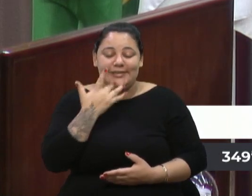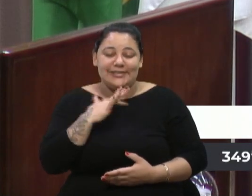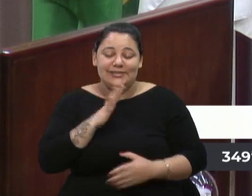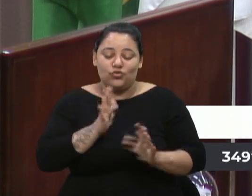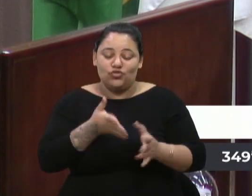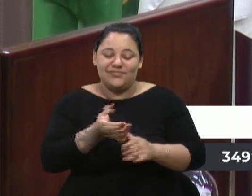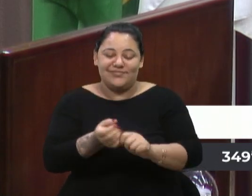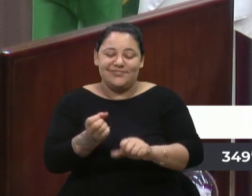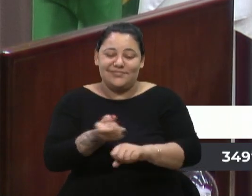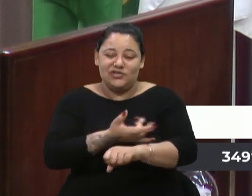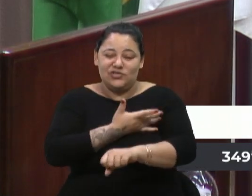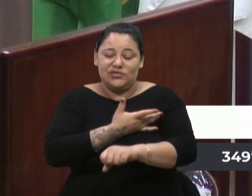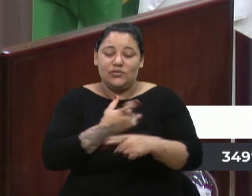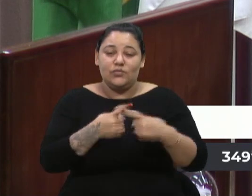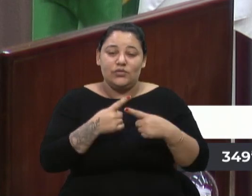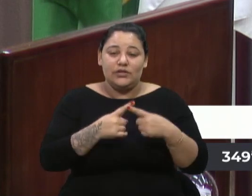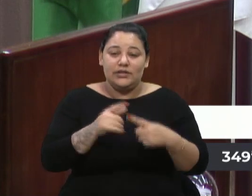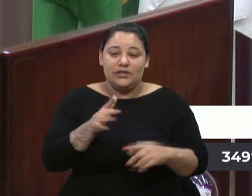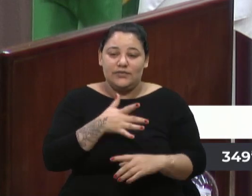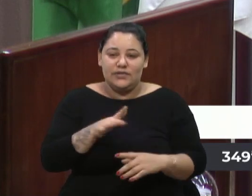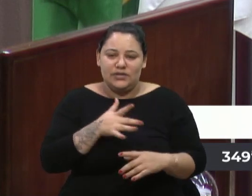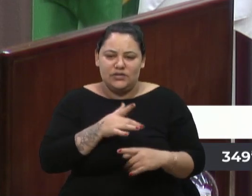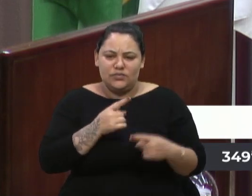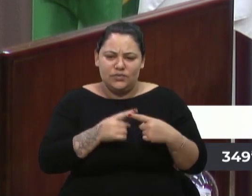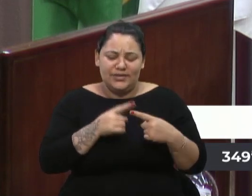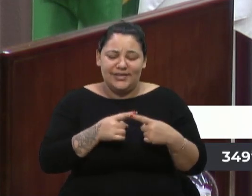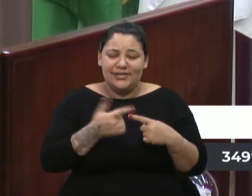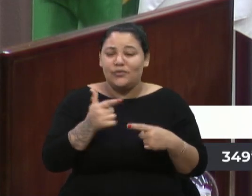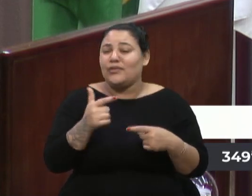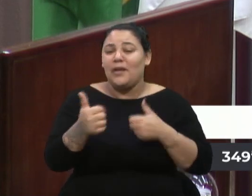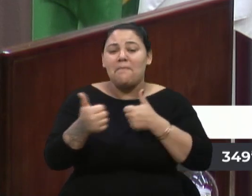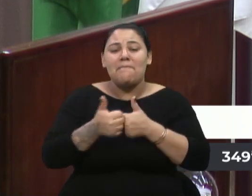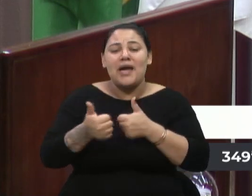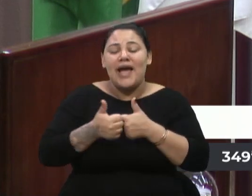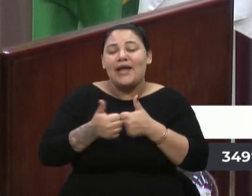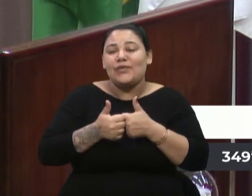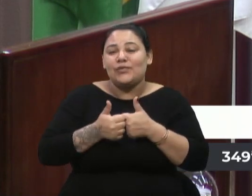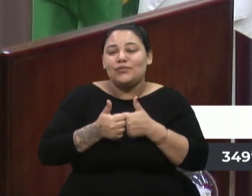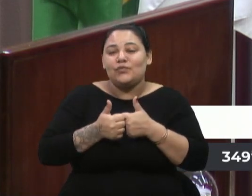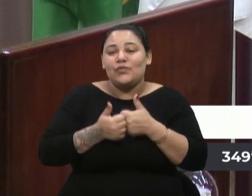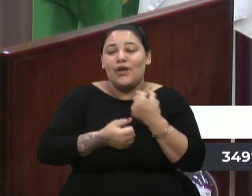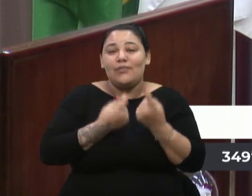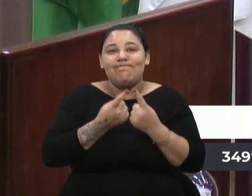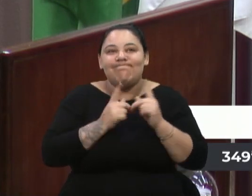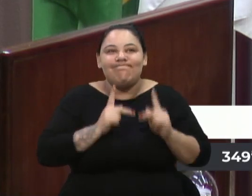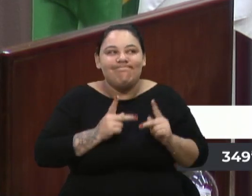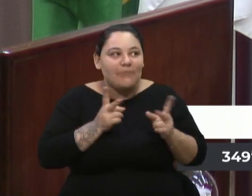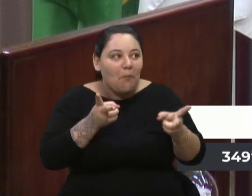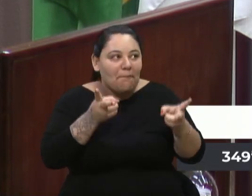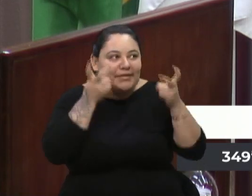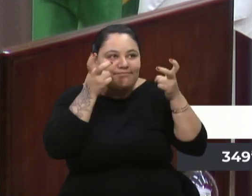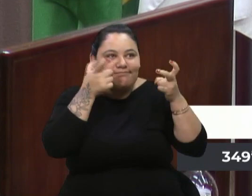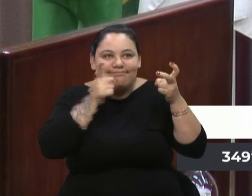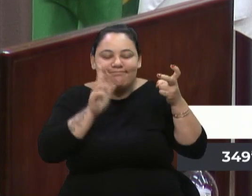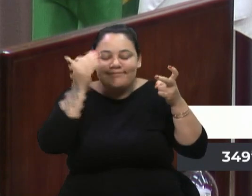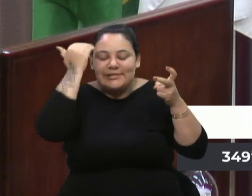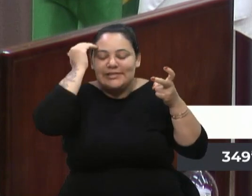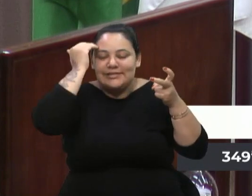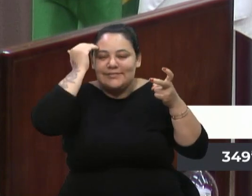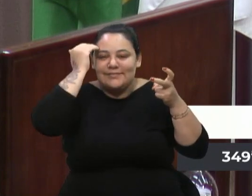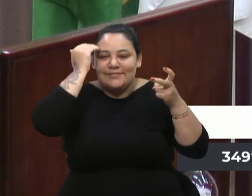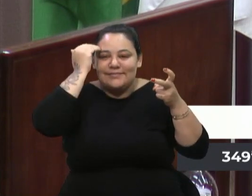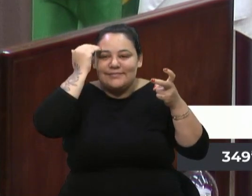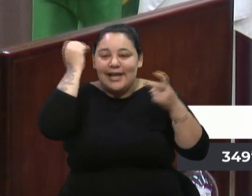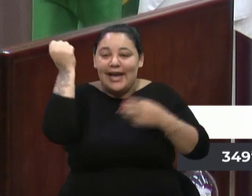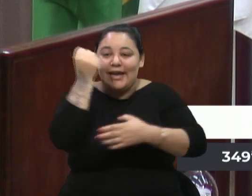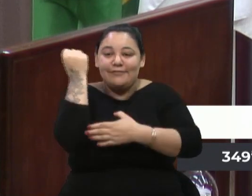às vezes, por não ter tão próximo, talvez, né, a gente não perceba e não entenda